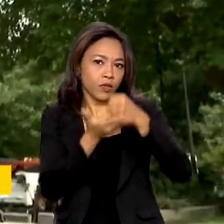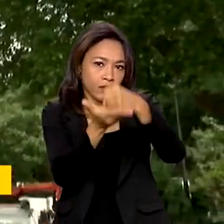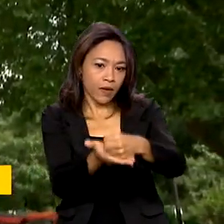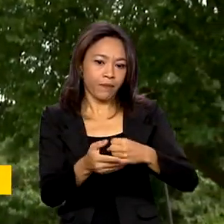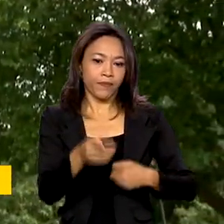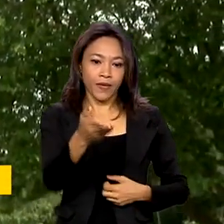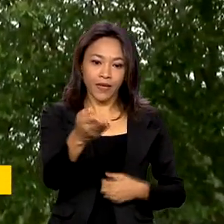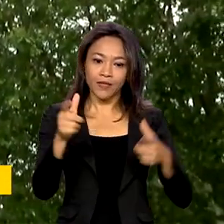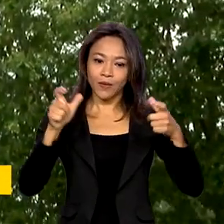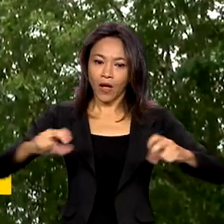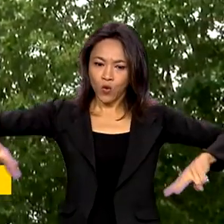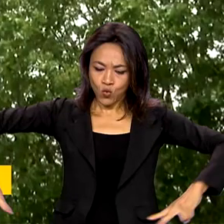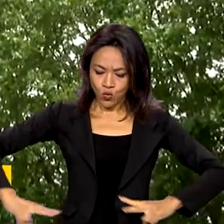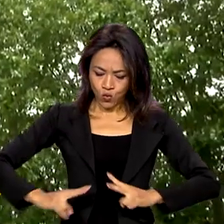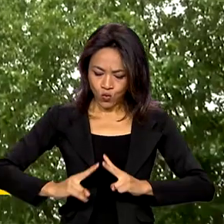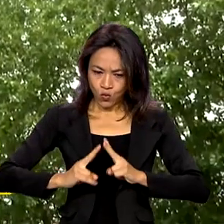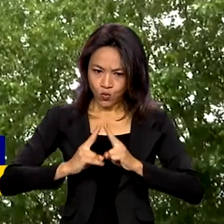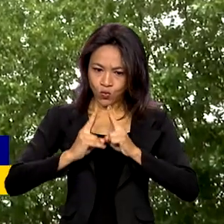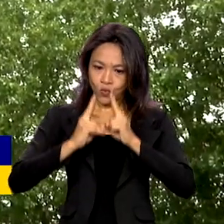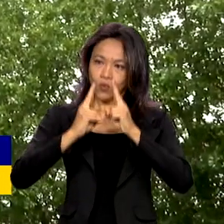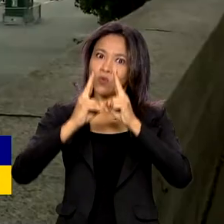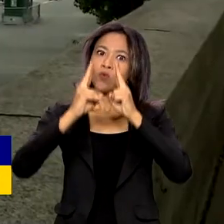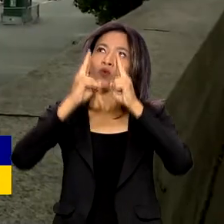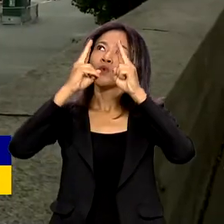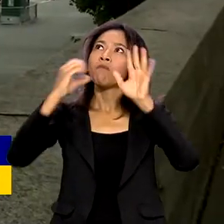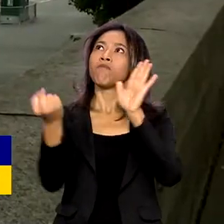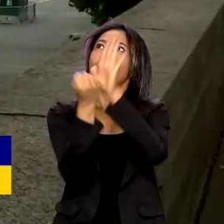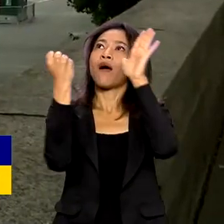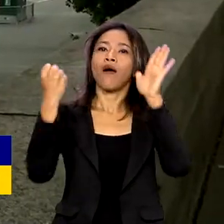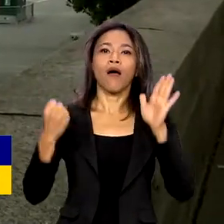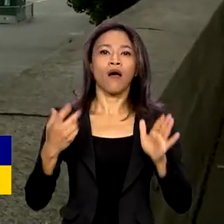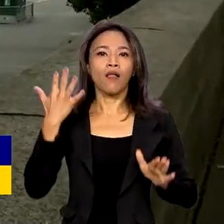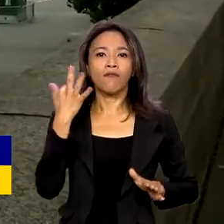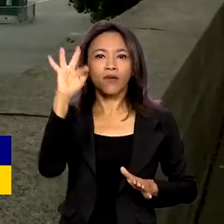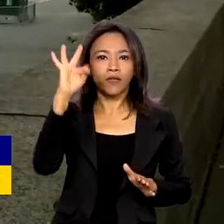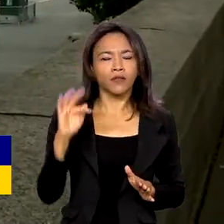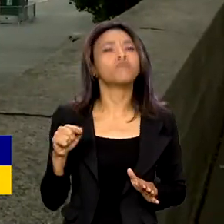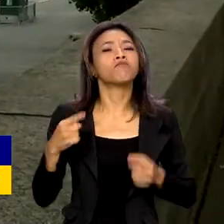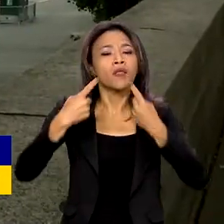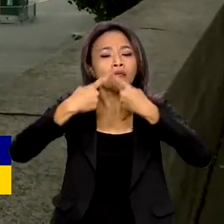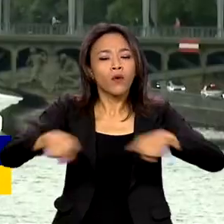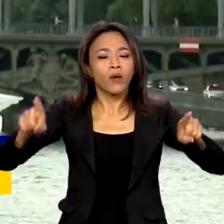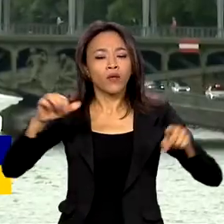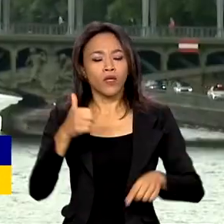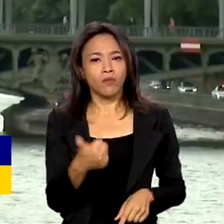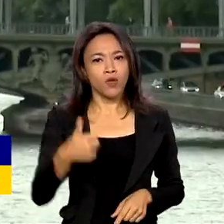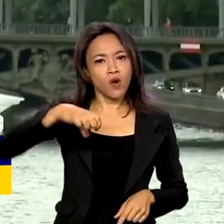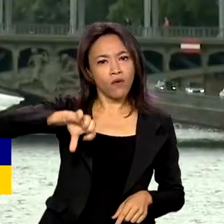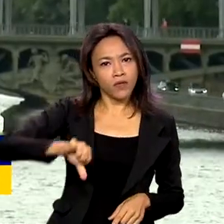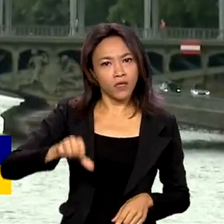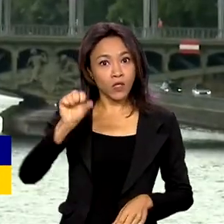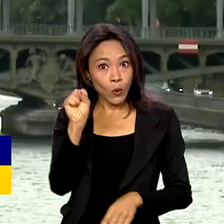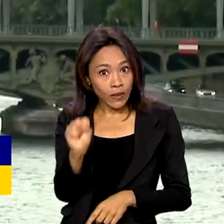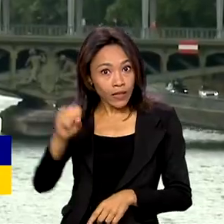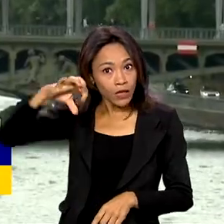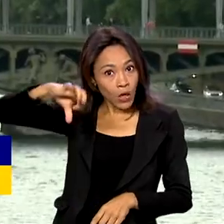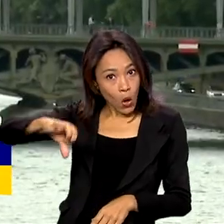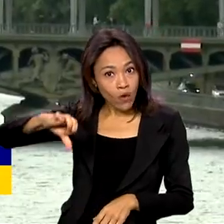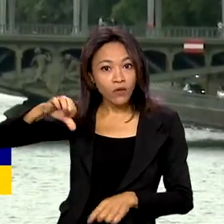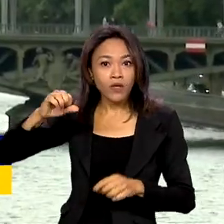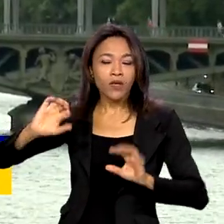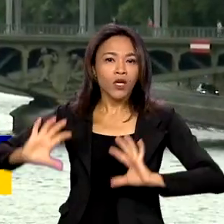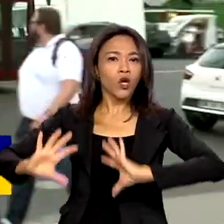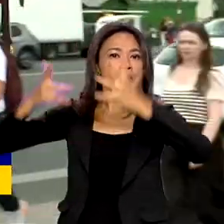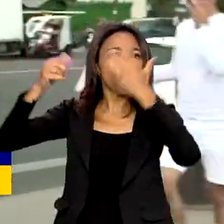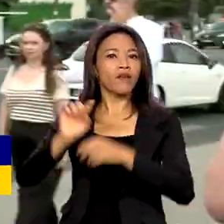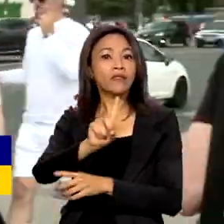Torre Eiffel, símbolo marcante da França pelo mundo, foi inaugurada em 1889 para uma exposição que comemorava os 100 anos